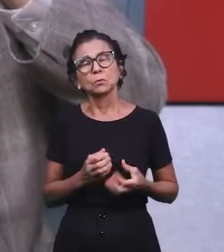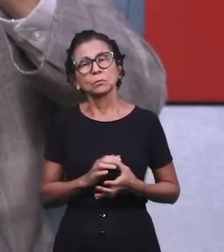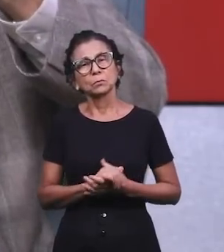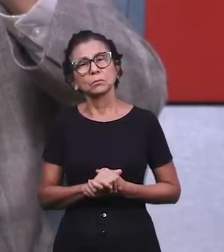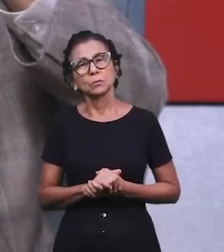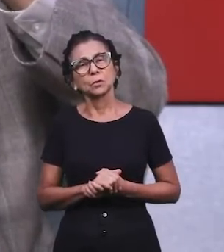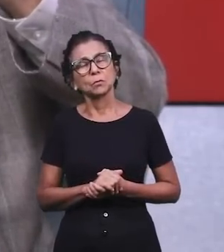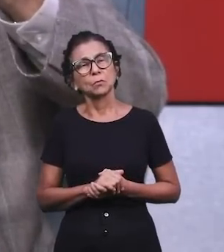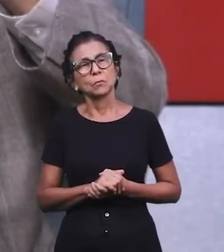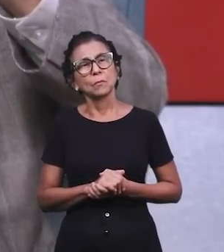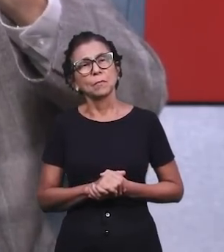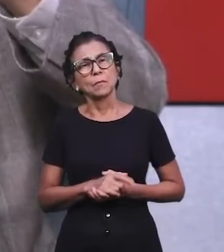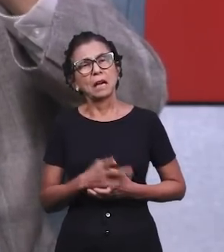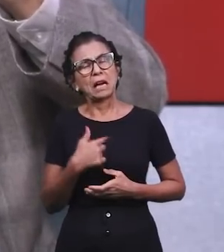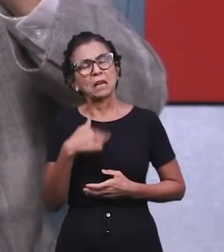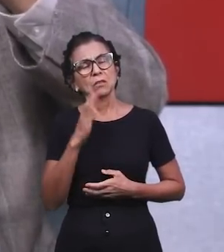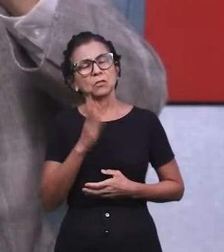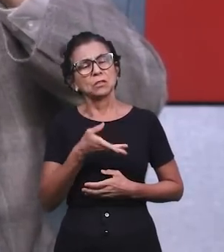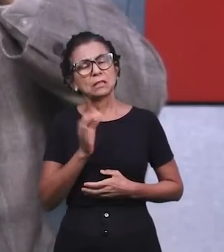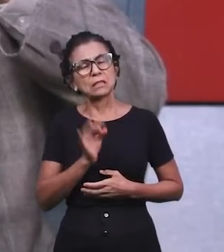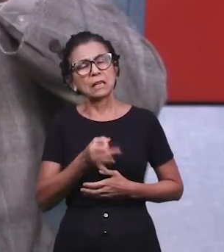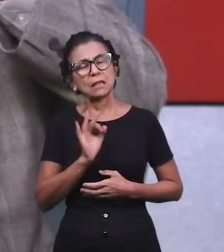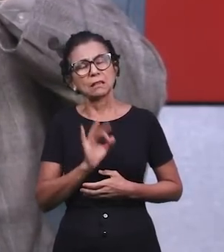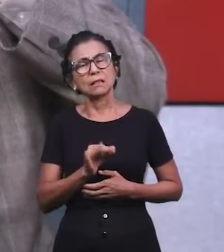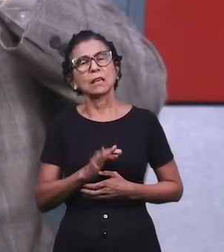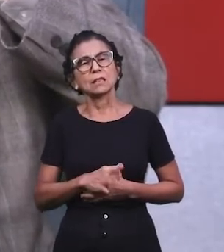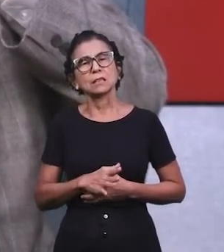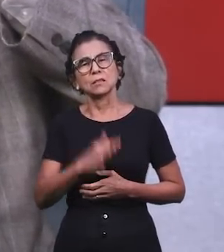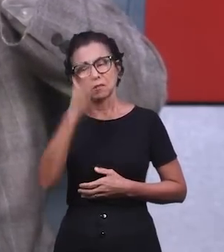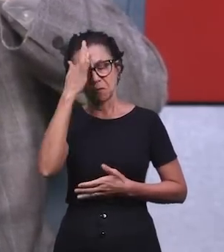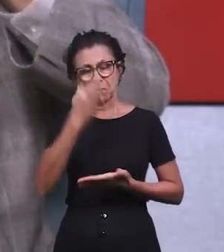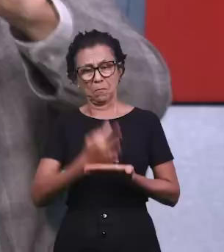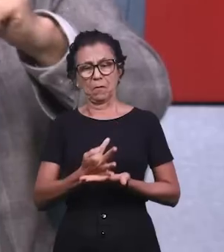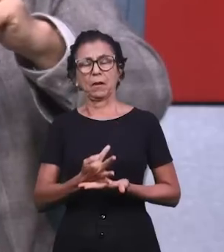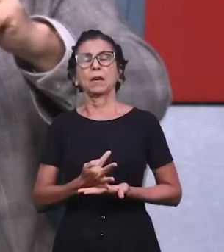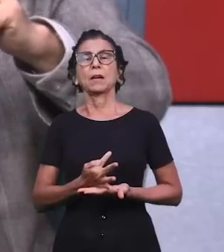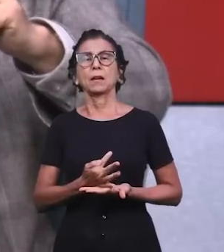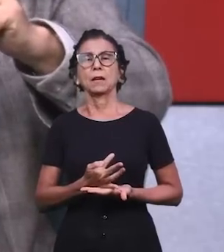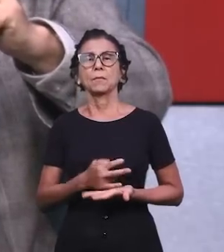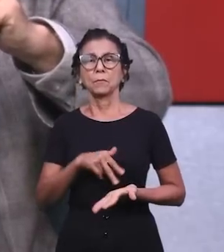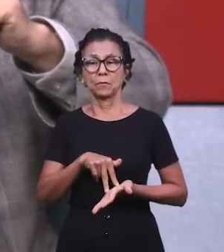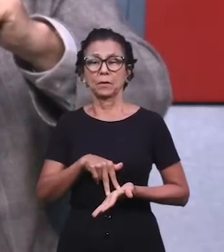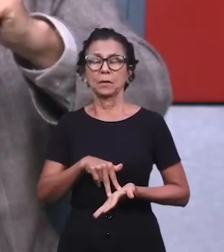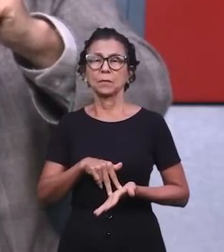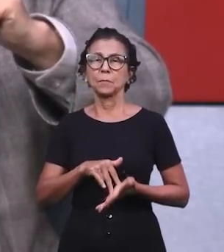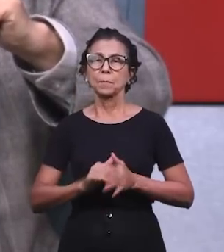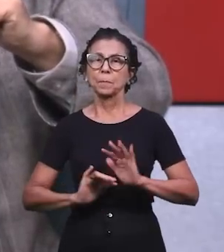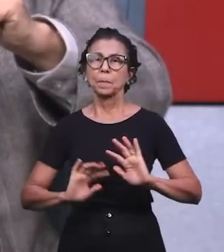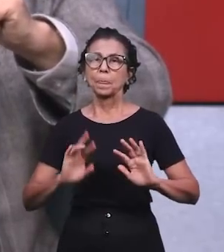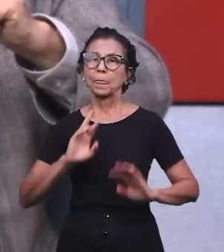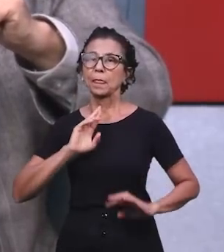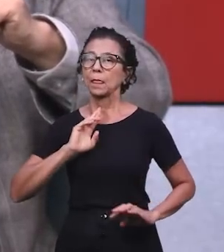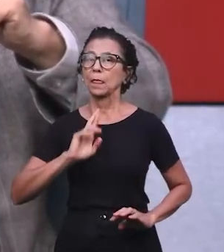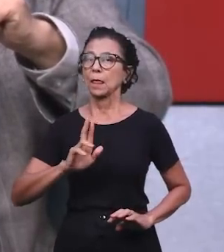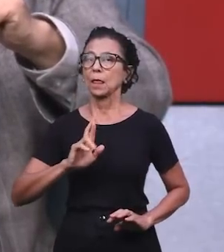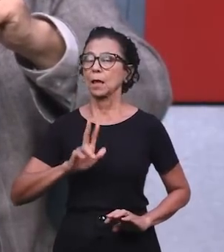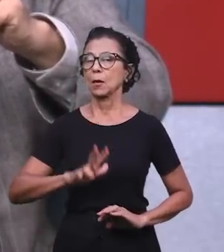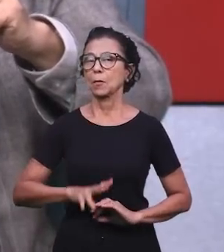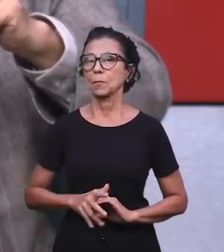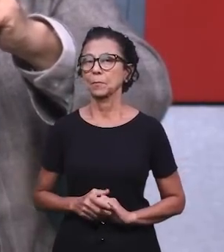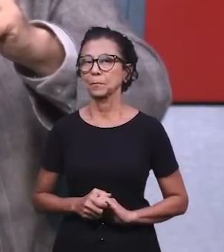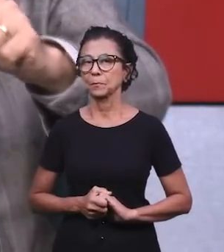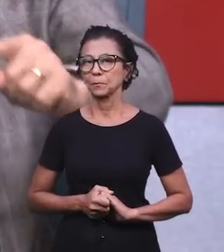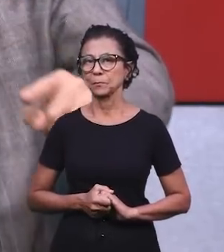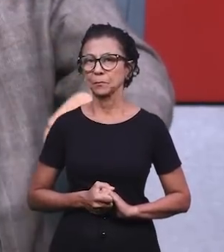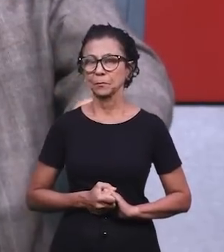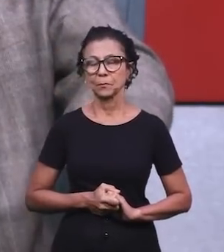uma operação do Espírito Santo, porque Jesus já está preparando a igreja